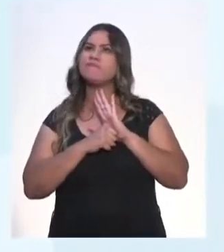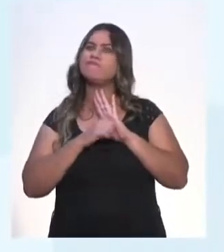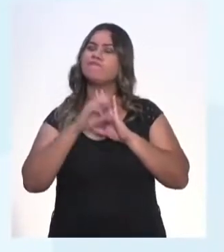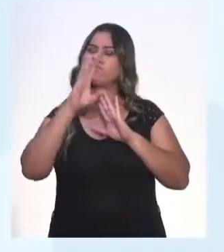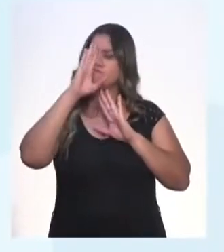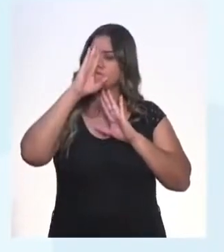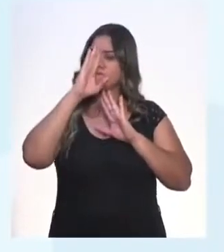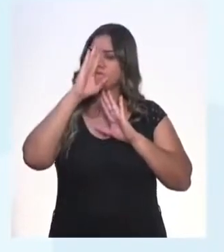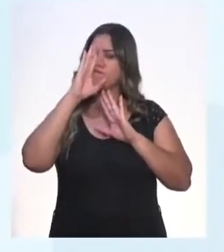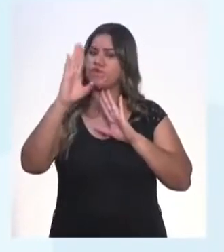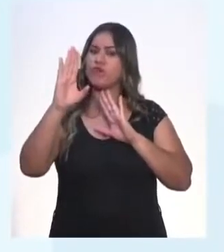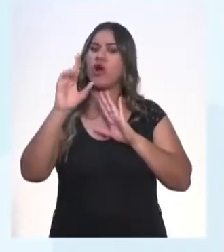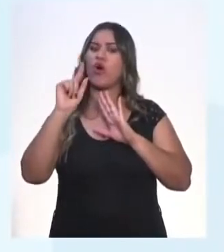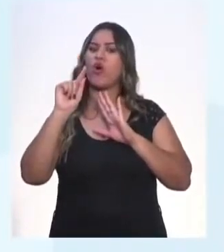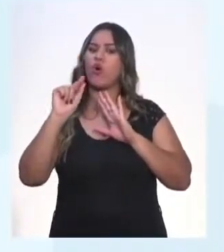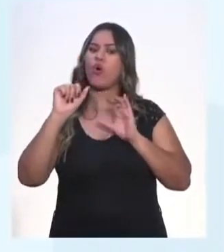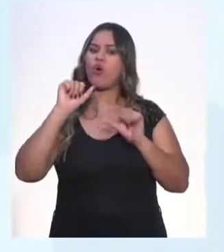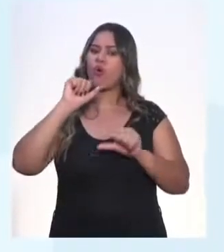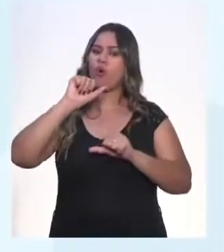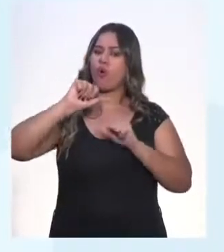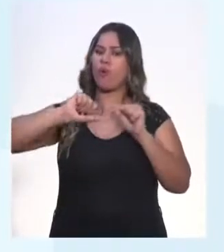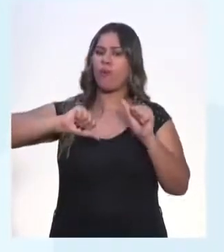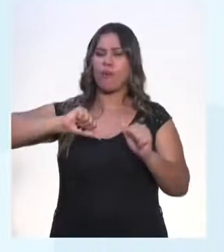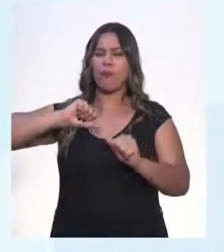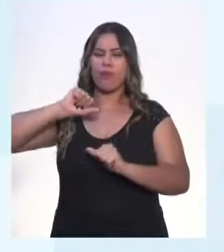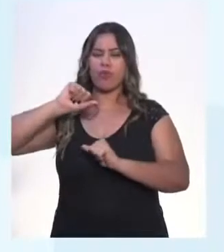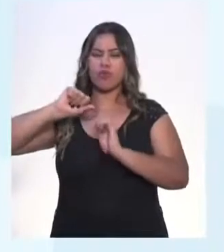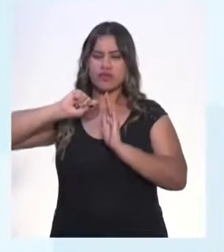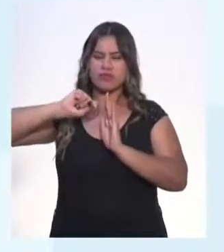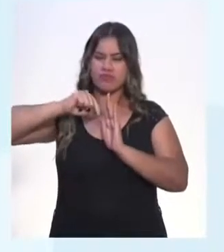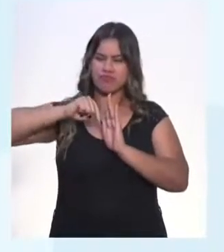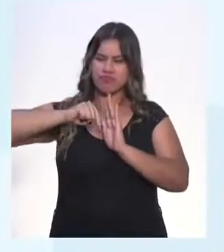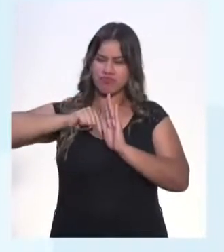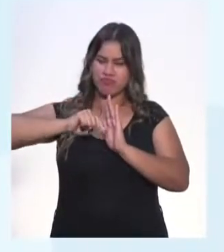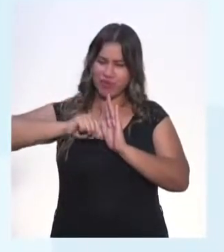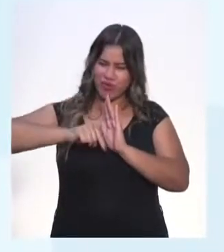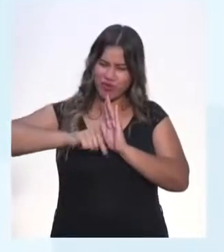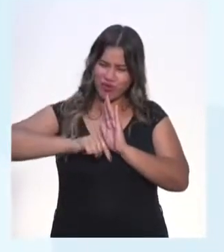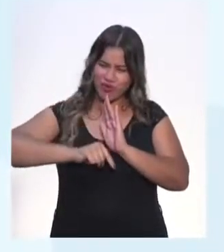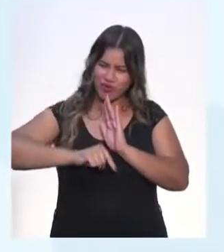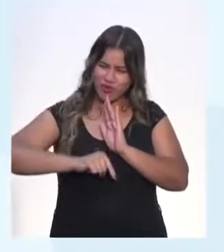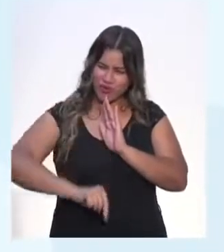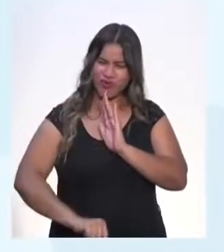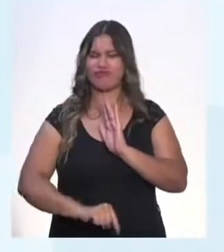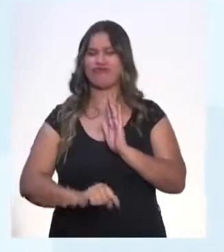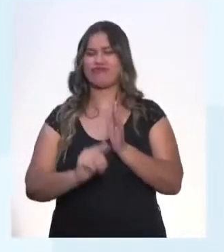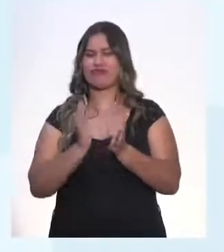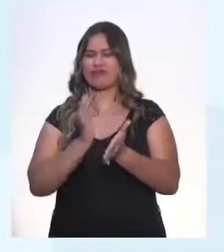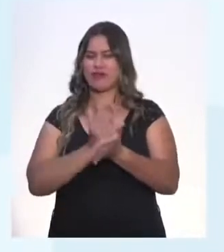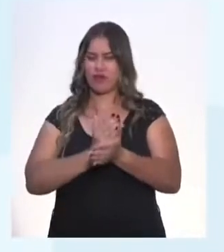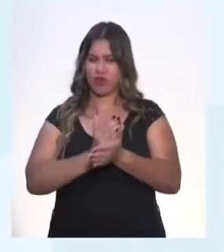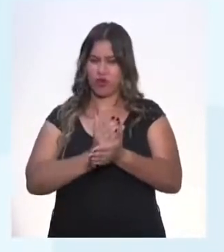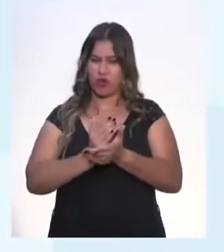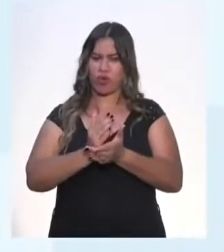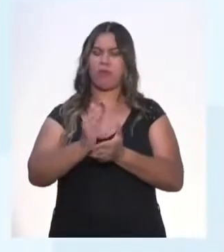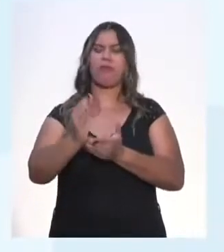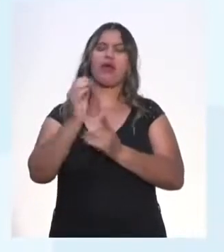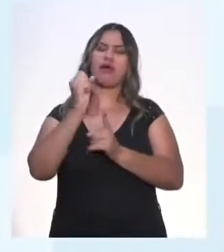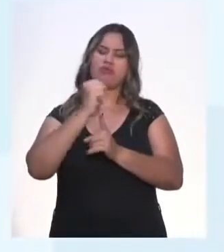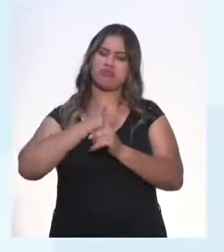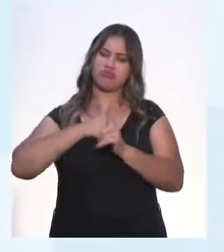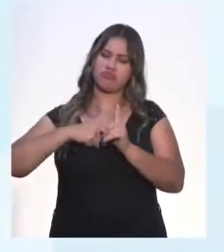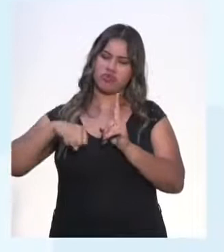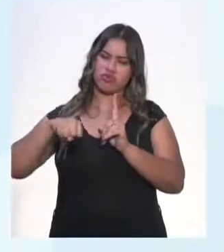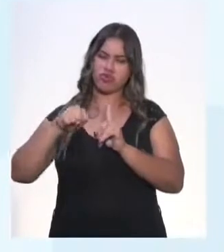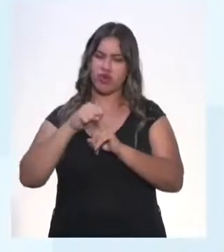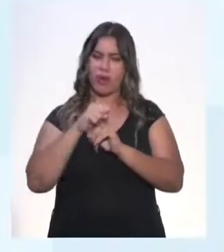a marca das mudanças absolutamente profundas que vão se operando no bojo das